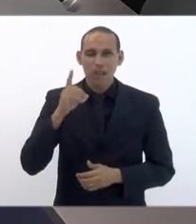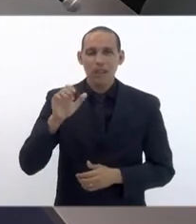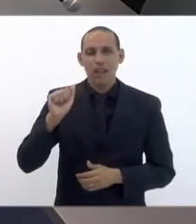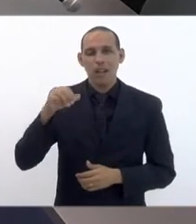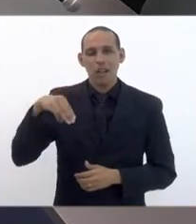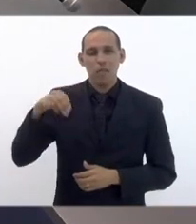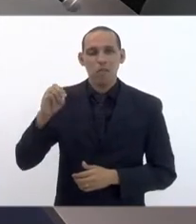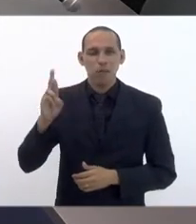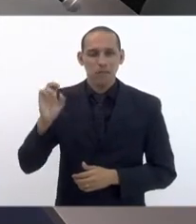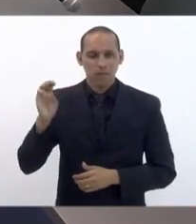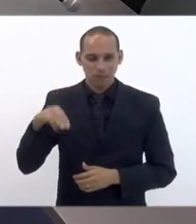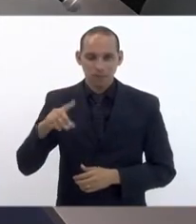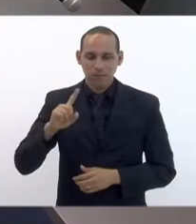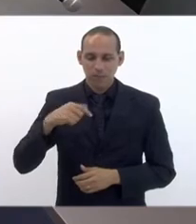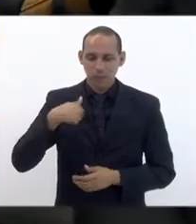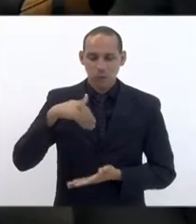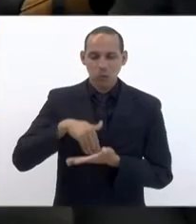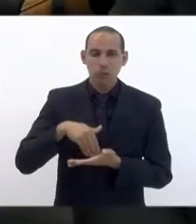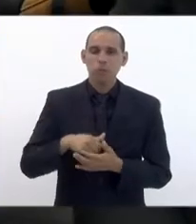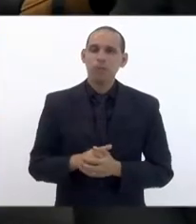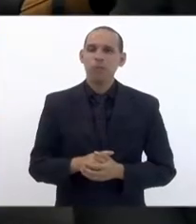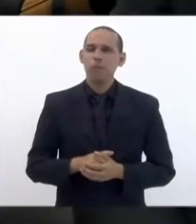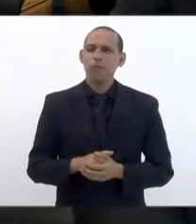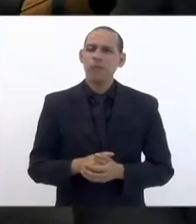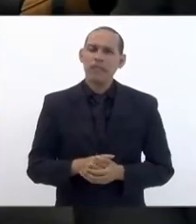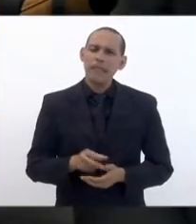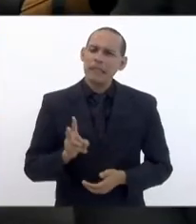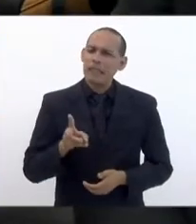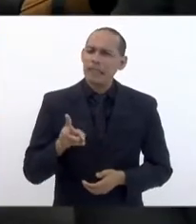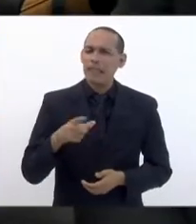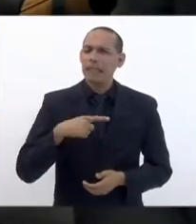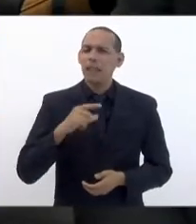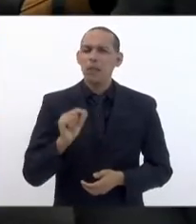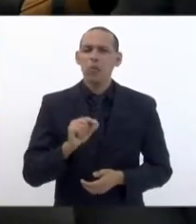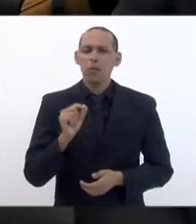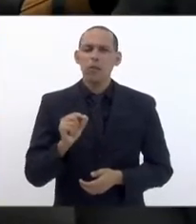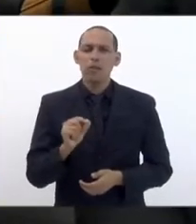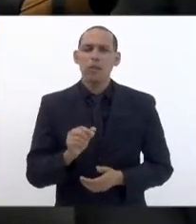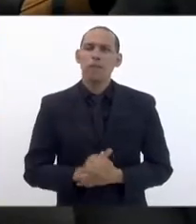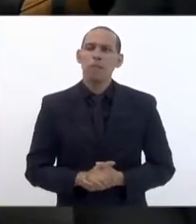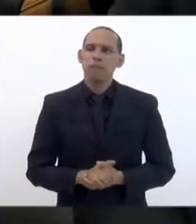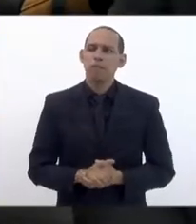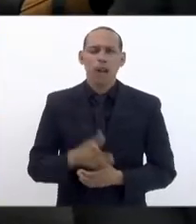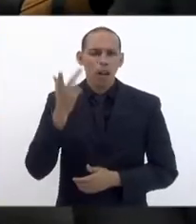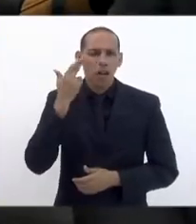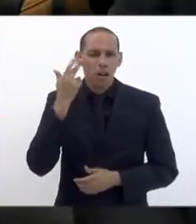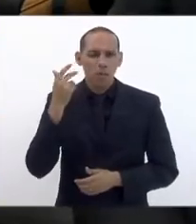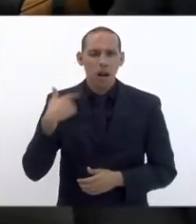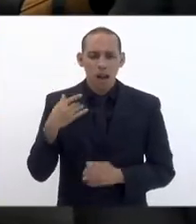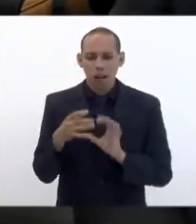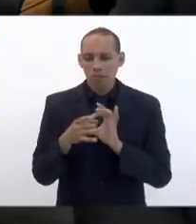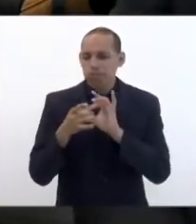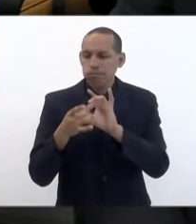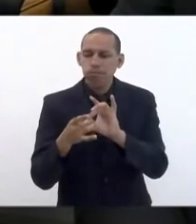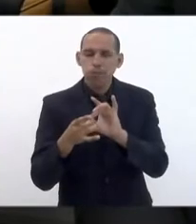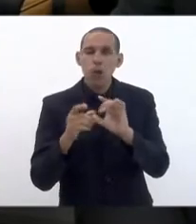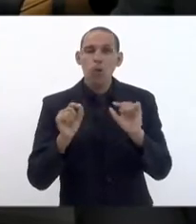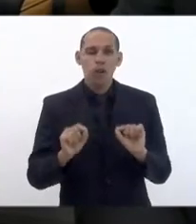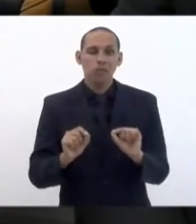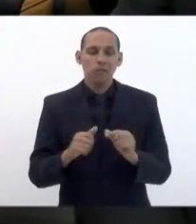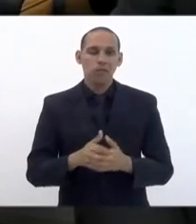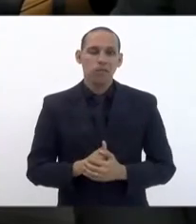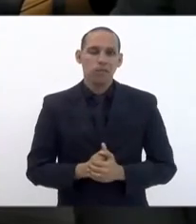último a discutir. Eu sempre tenho uma tendência natural a me filiar a qualquer